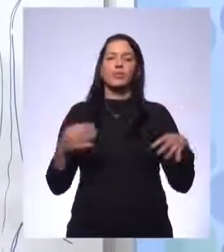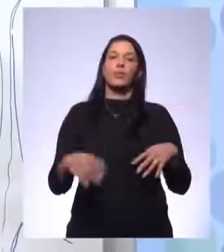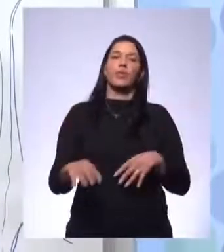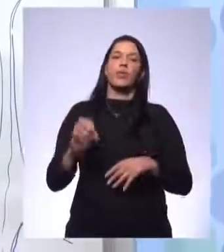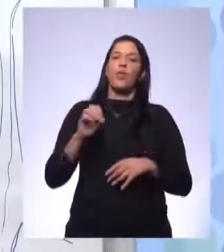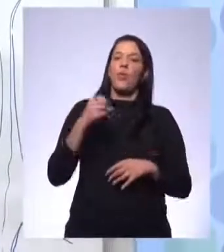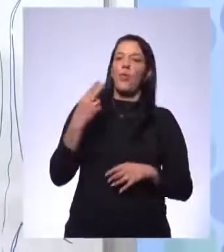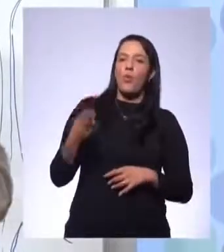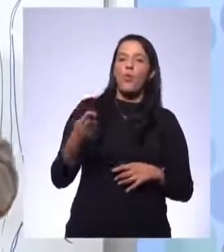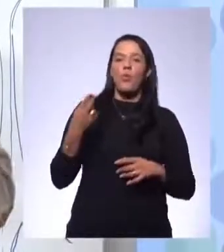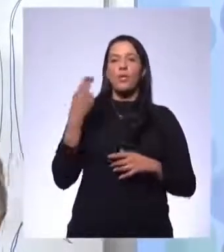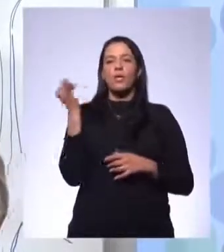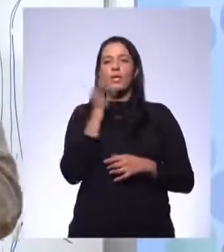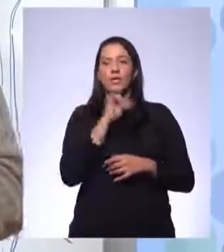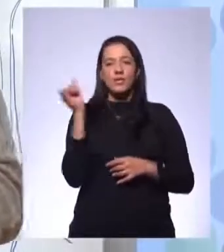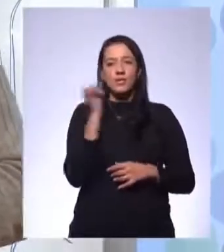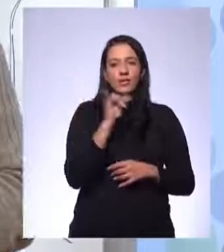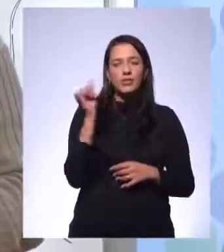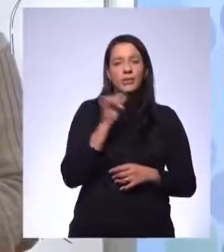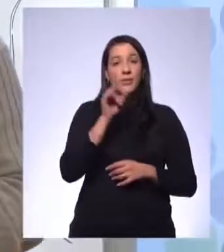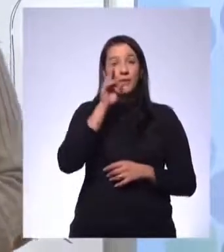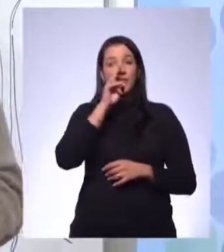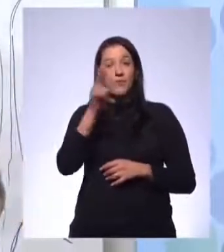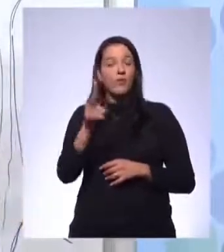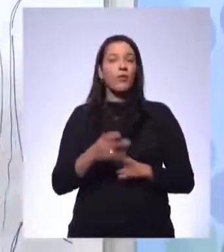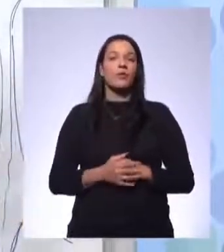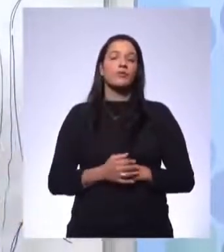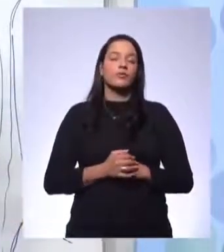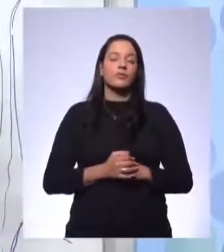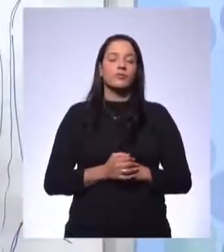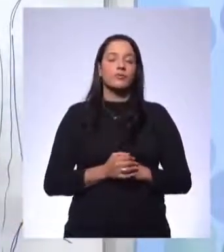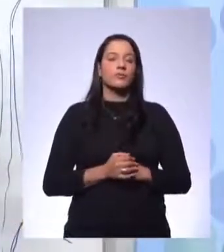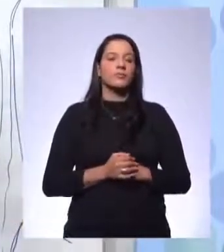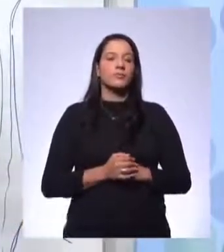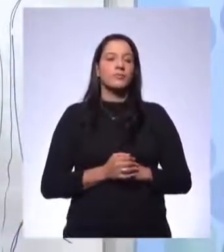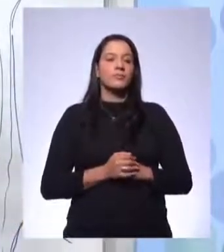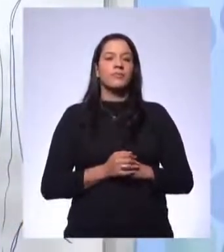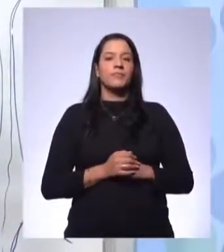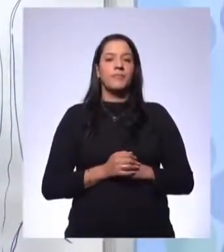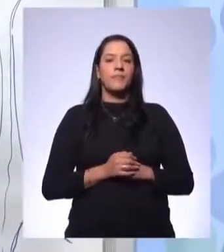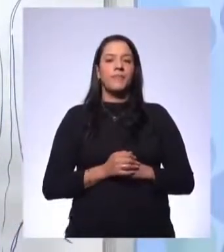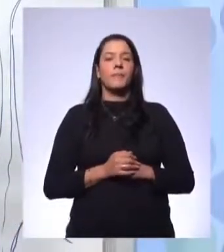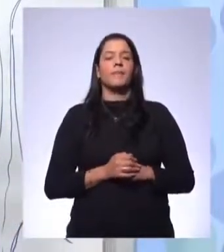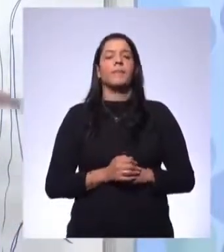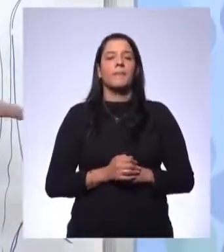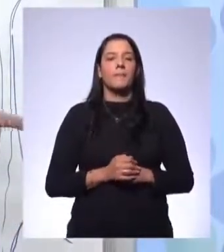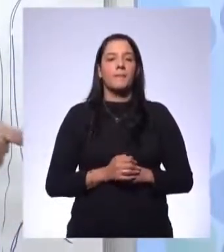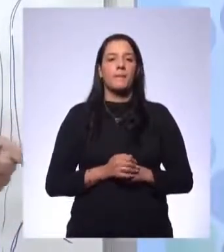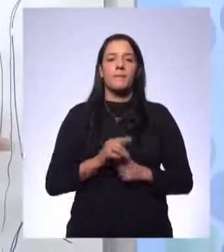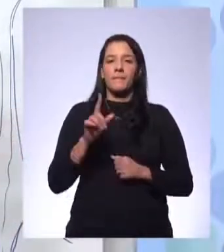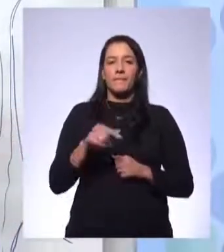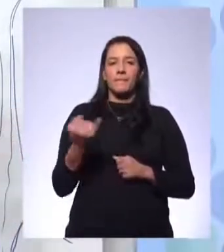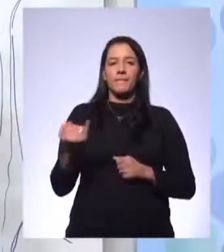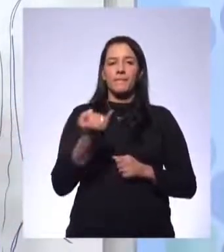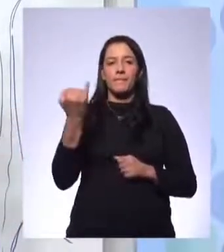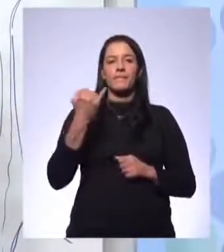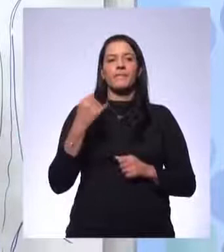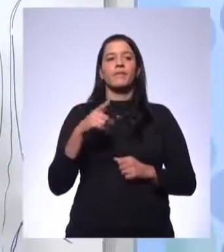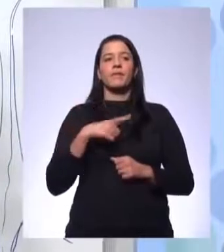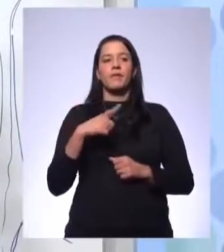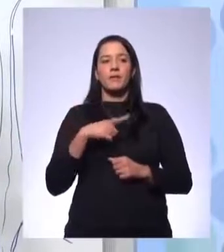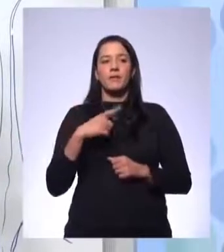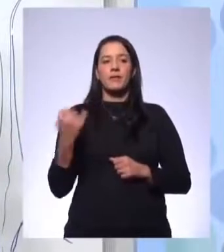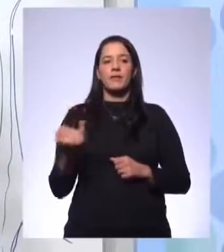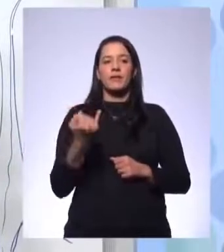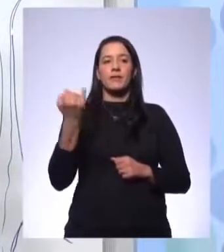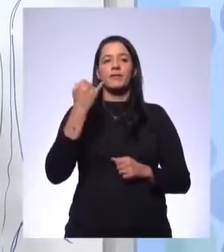pode mover, a gente pode aproveitar essa energia, mover uma turbina, enfim. É importante também. Também não apareceu no chat que a importância da